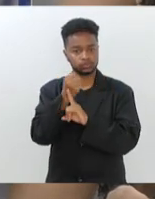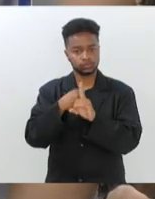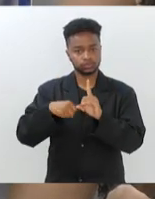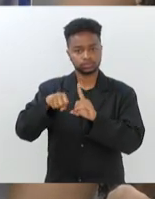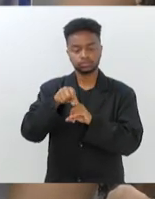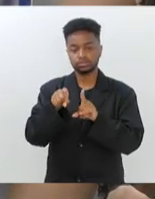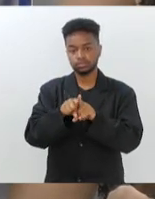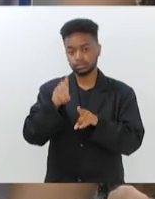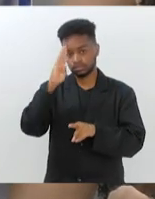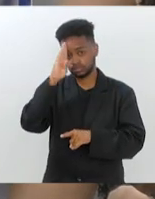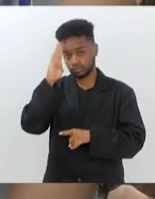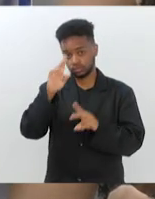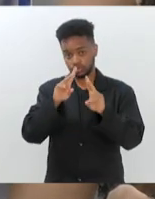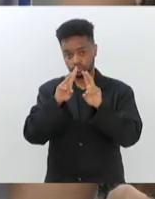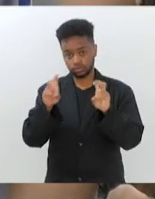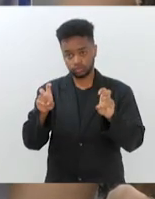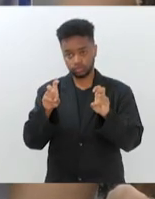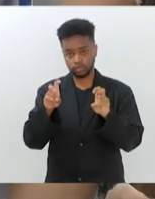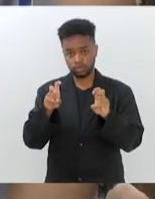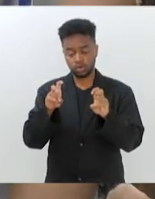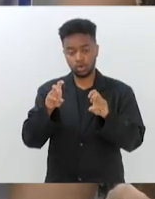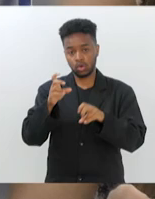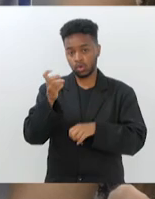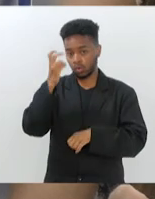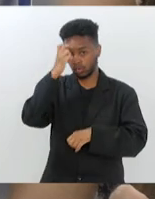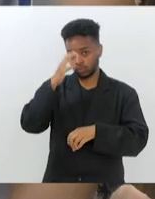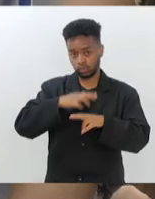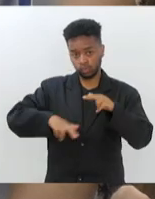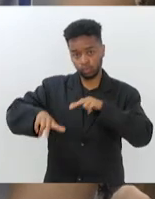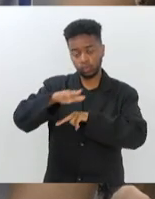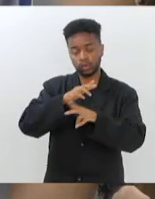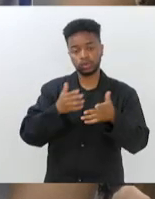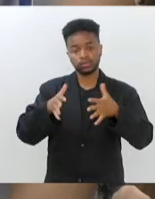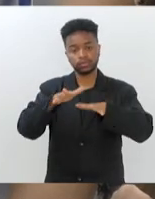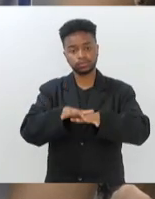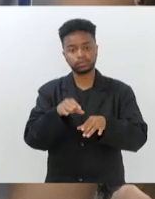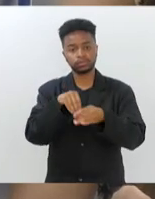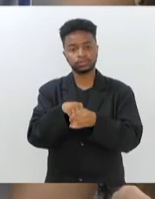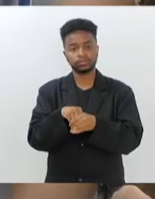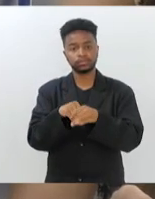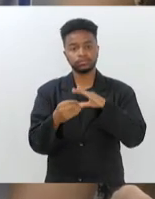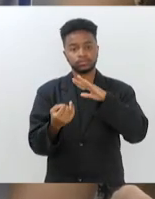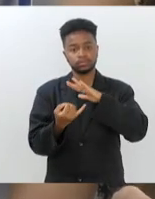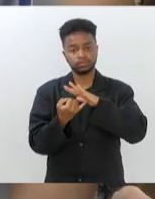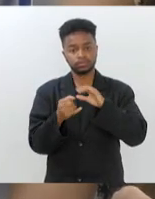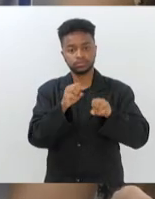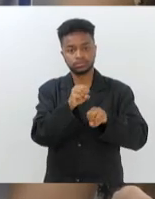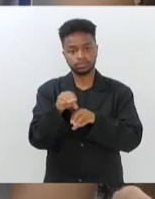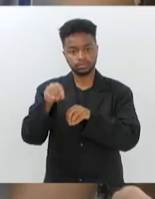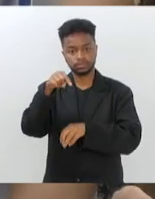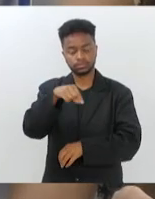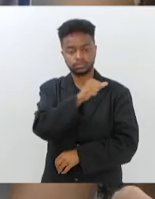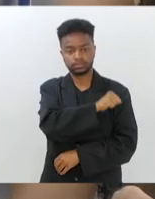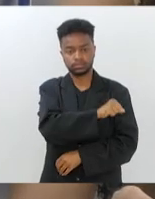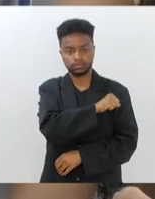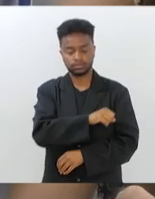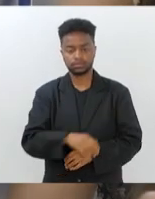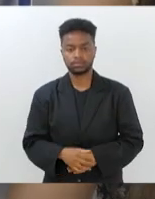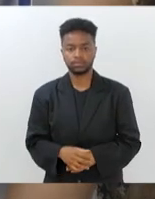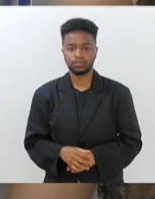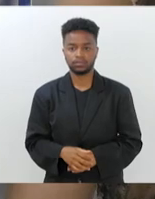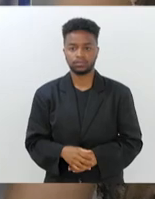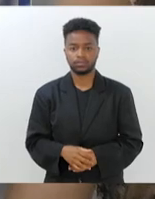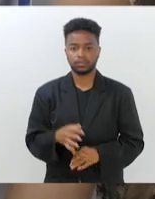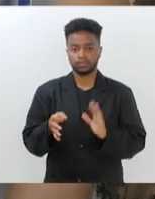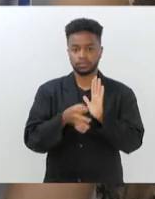especificamente sobre multiculturas e inclusão nas instituições de ensino do Estado do Rio de Janeiro